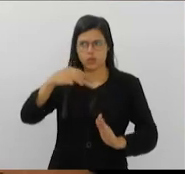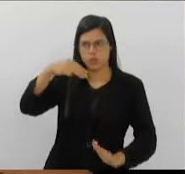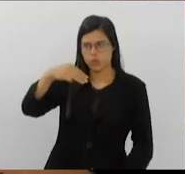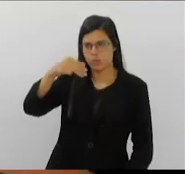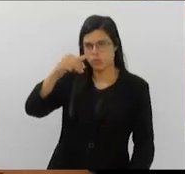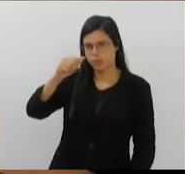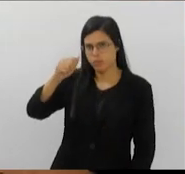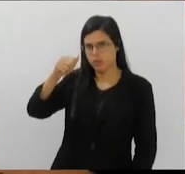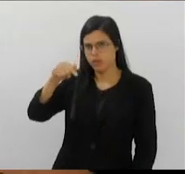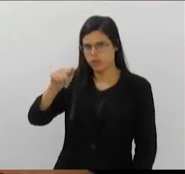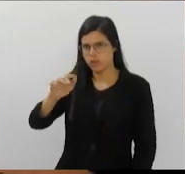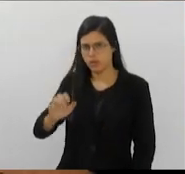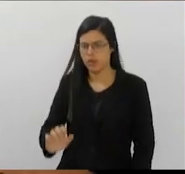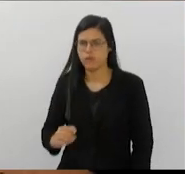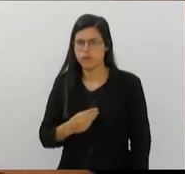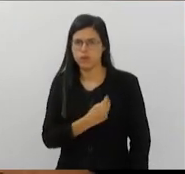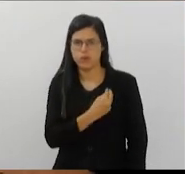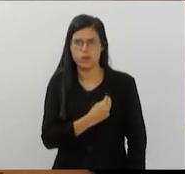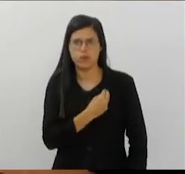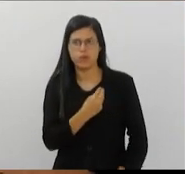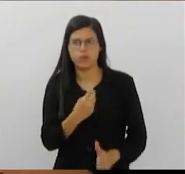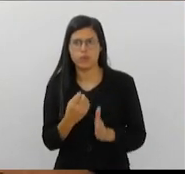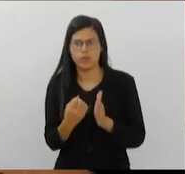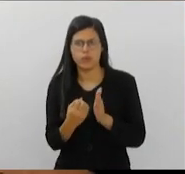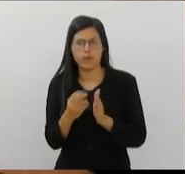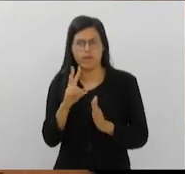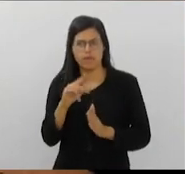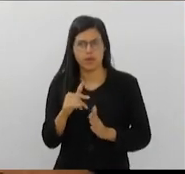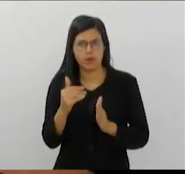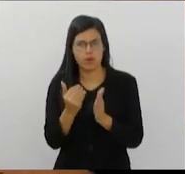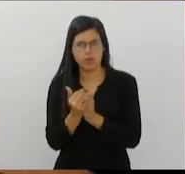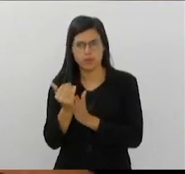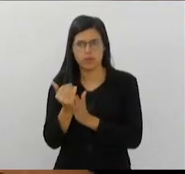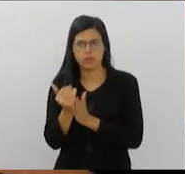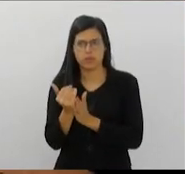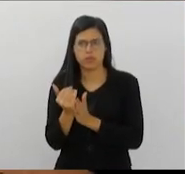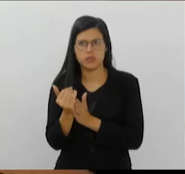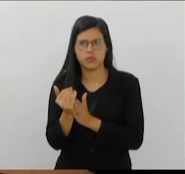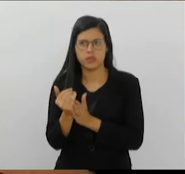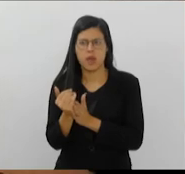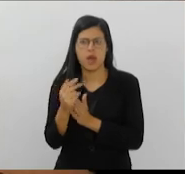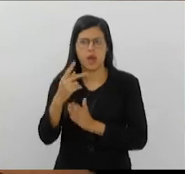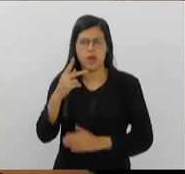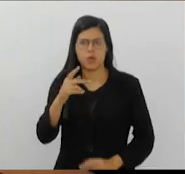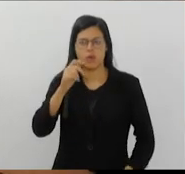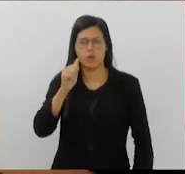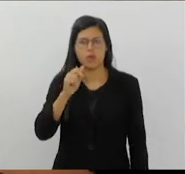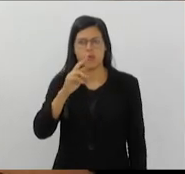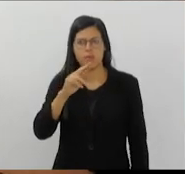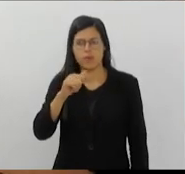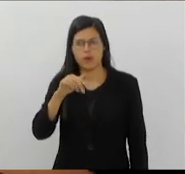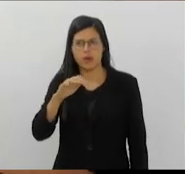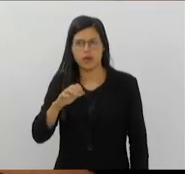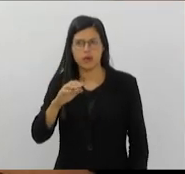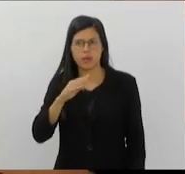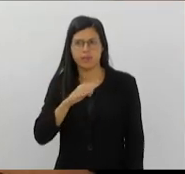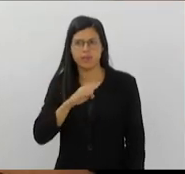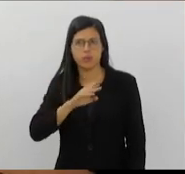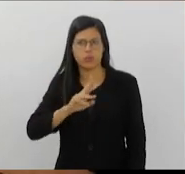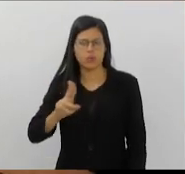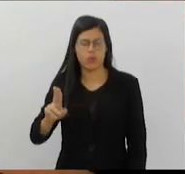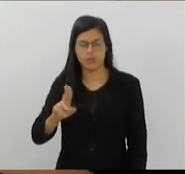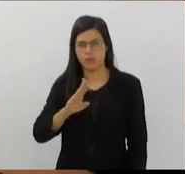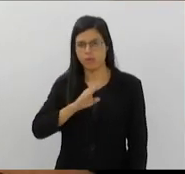criar que vai ser inaugurado o Parque Barão de Mauá, né, que é um orgulho da